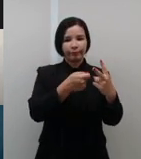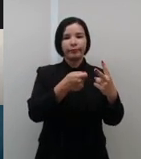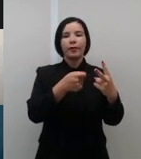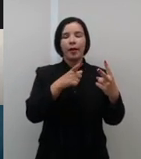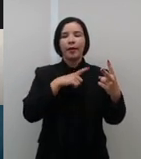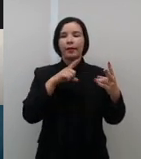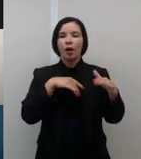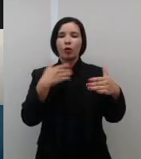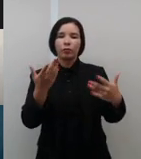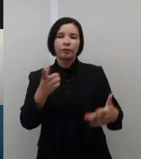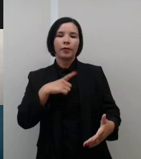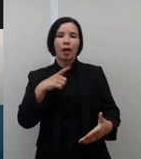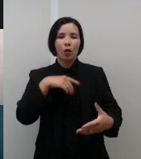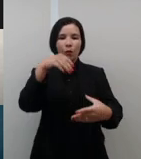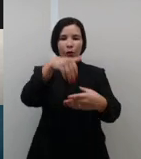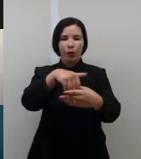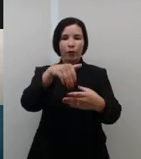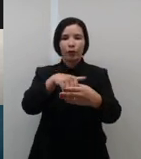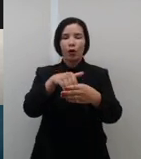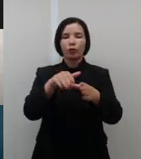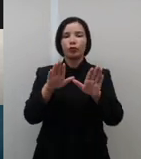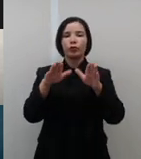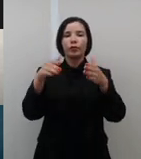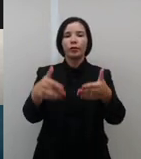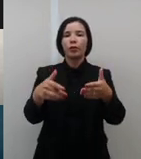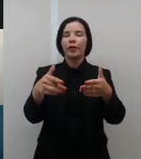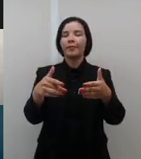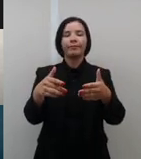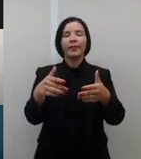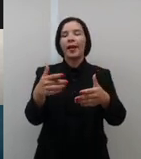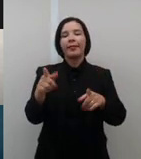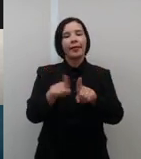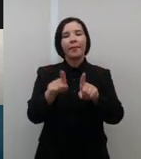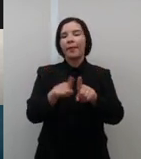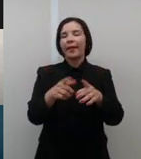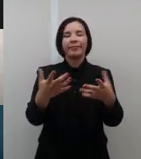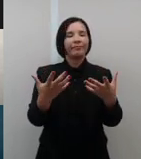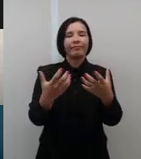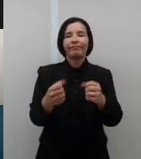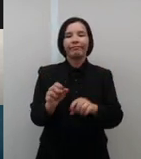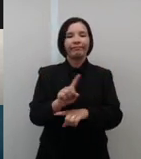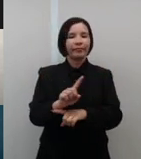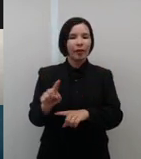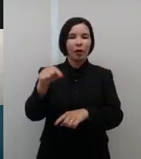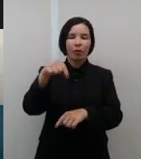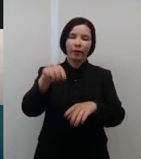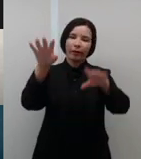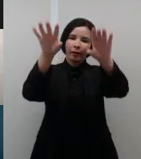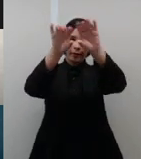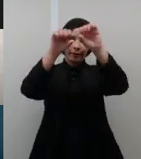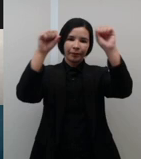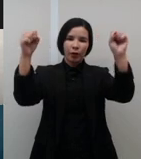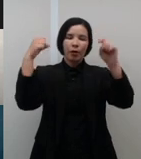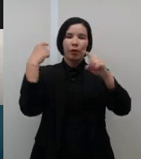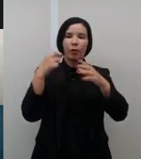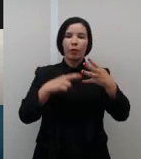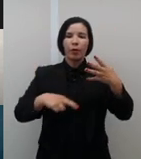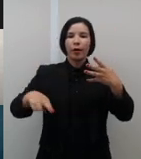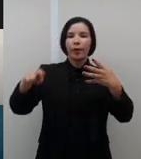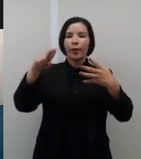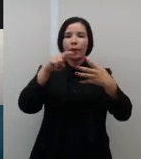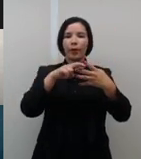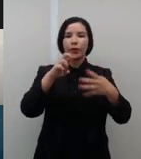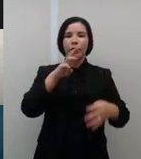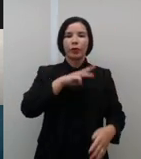no sentido de desacolher também, nesta instância especial, o recurso do Parquet